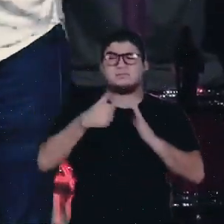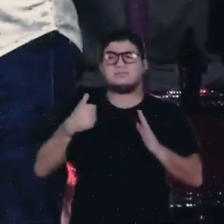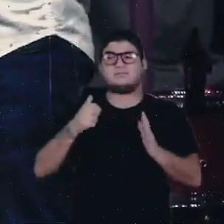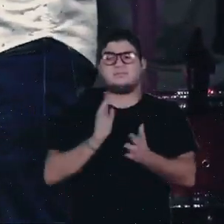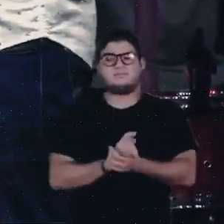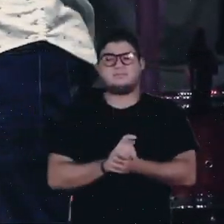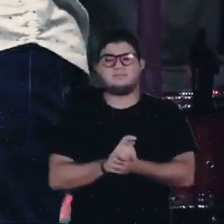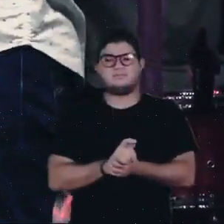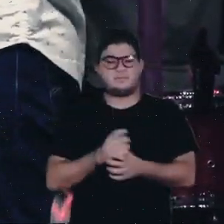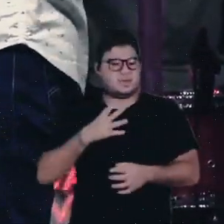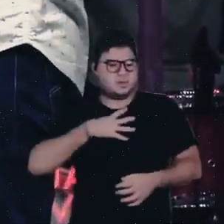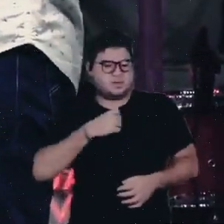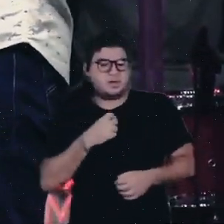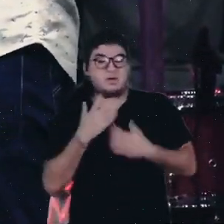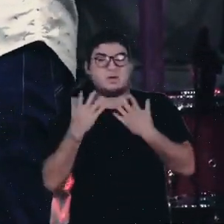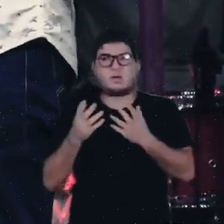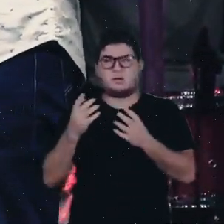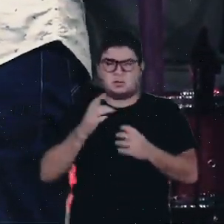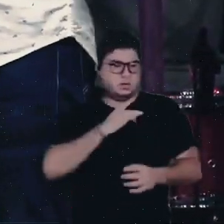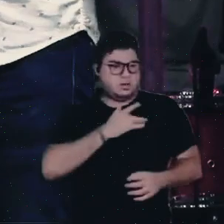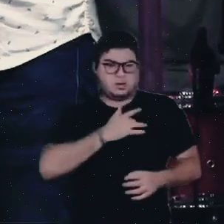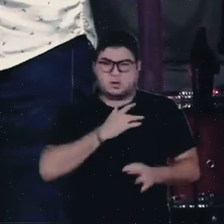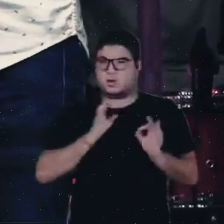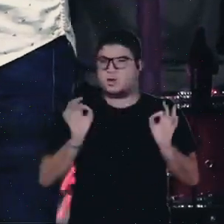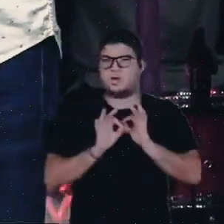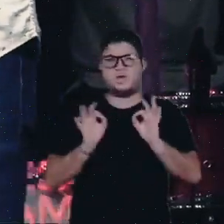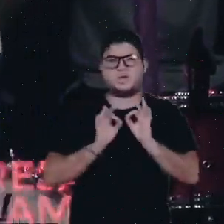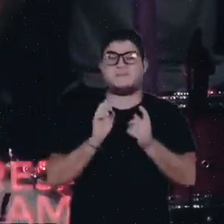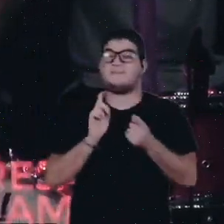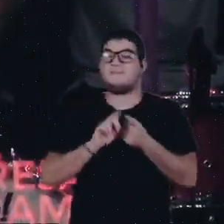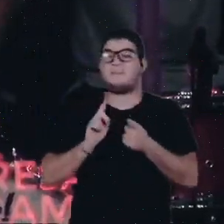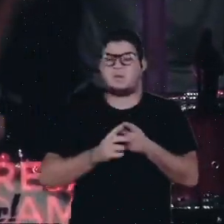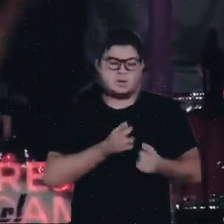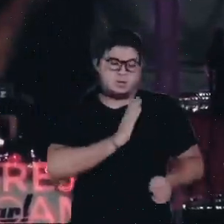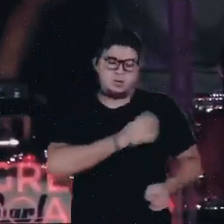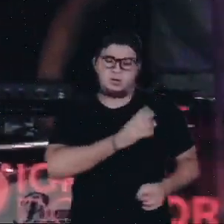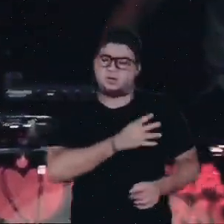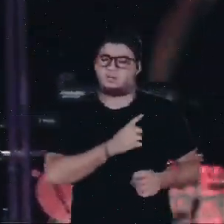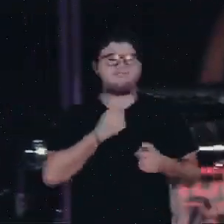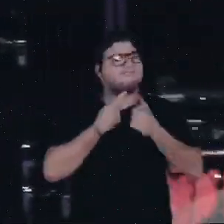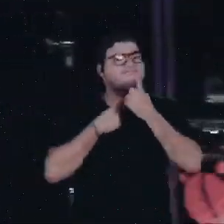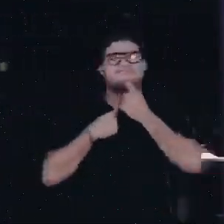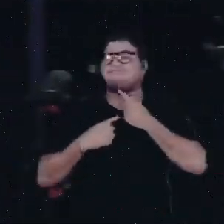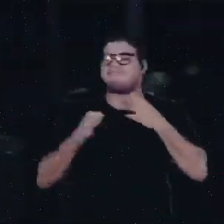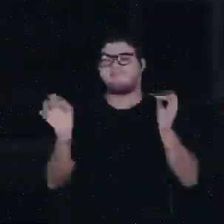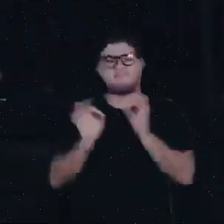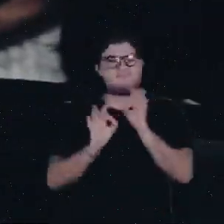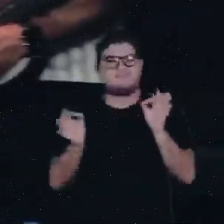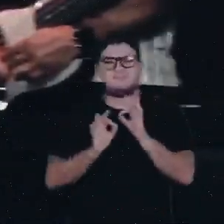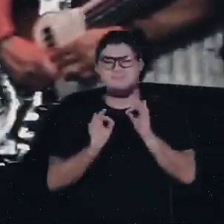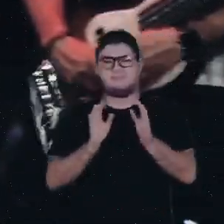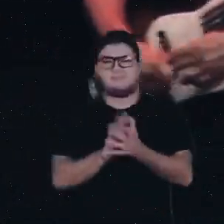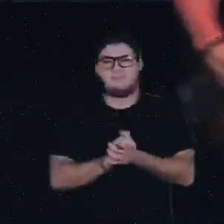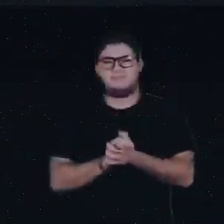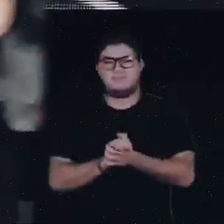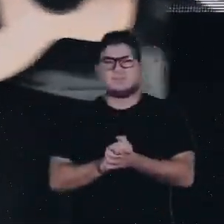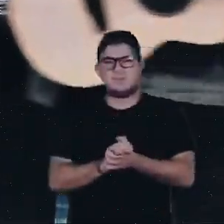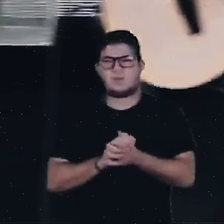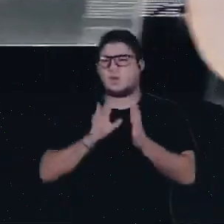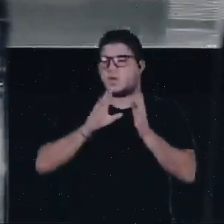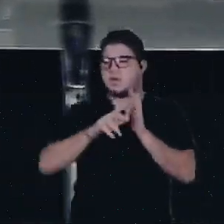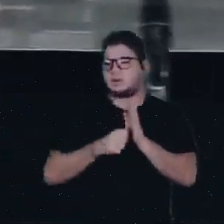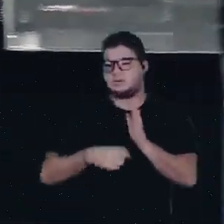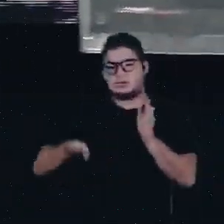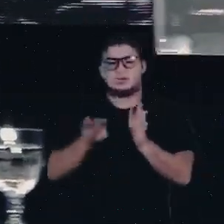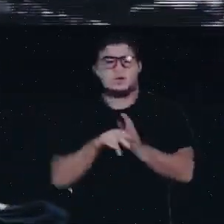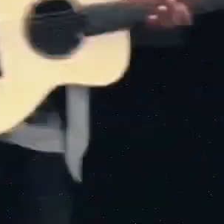Meu filhão já disse assim: misericórdia. Por quê? Porque o seu coração não deseja isso. Agora imagina se o sequestrador chegasse e dissesse